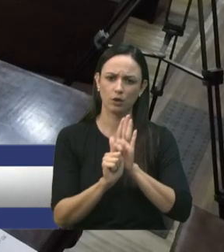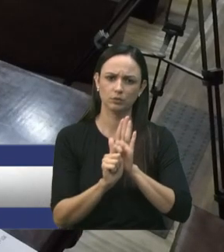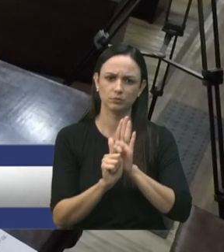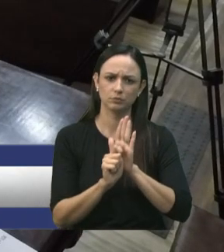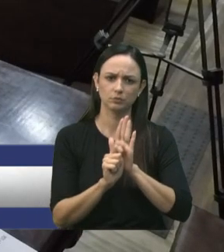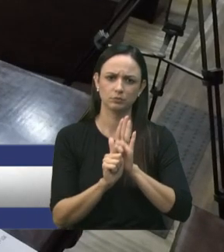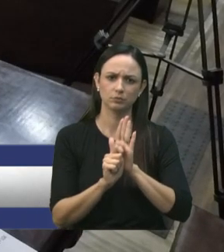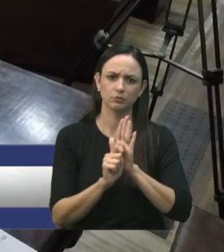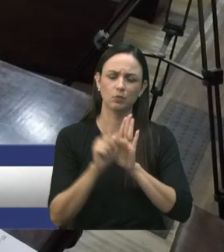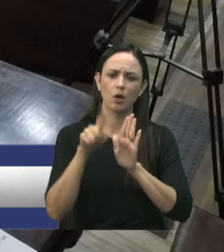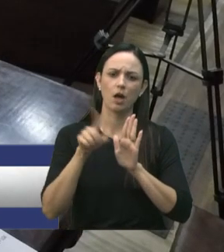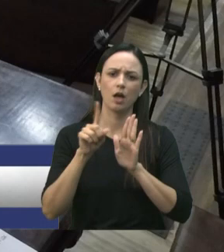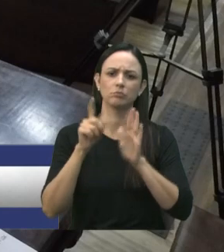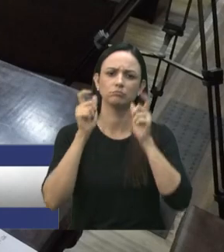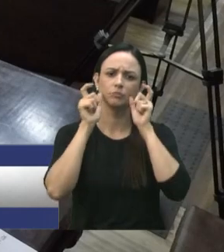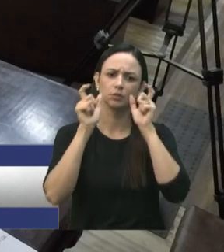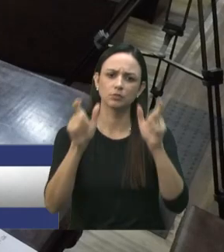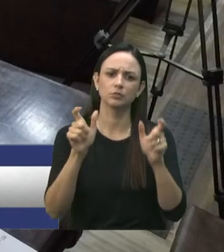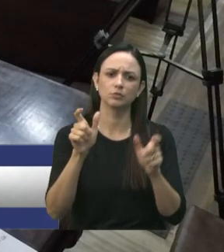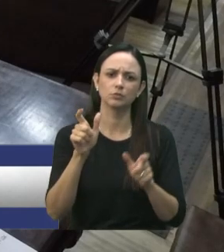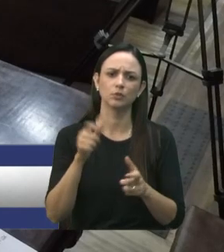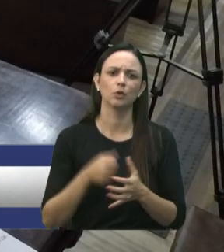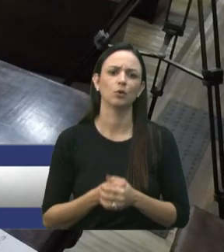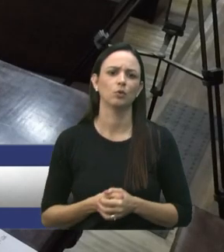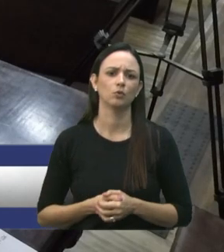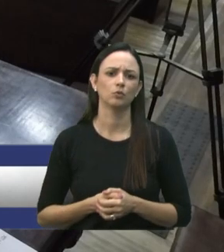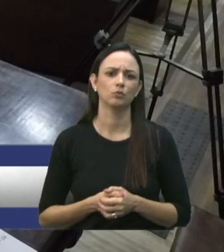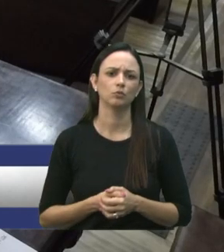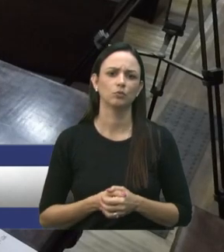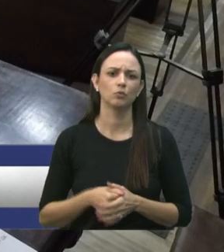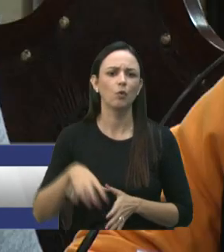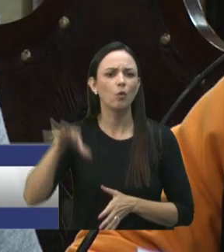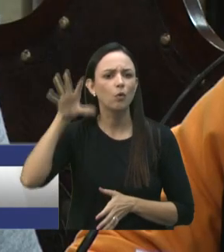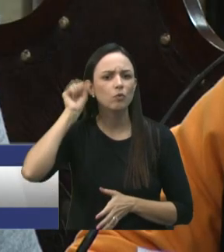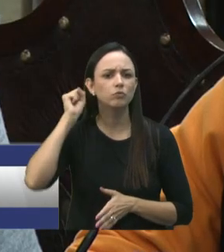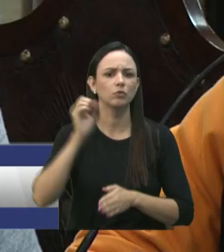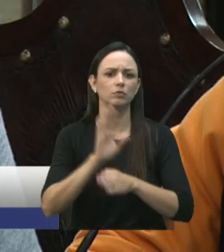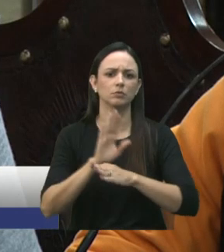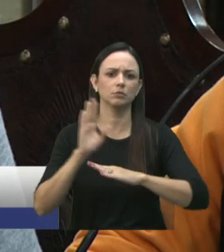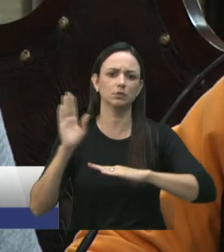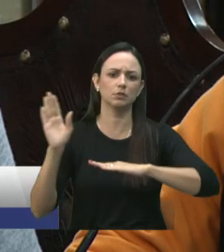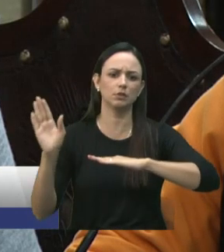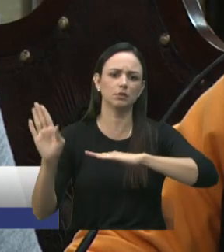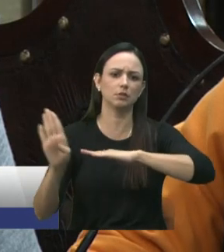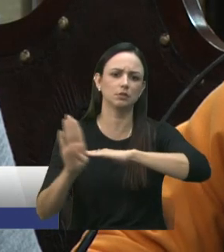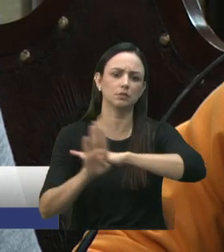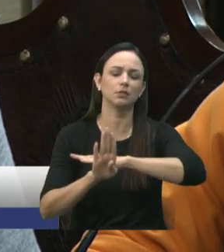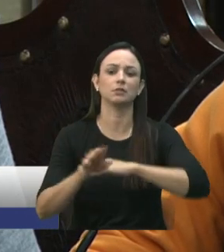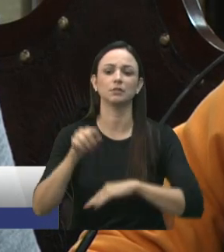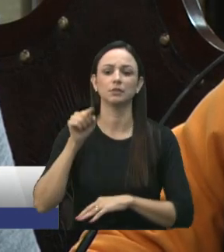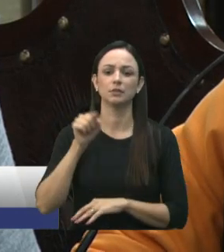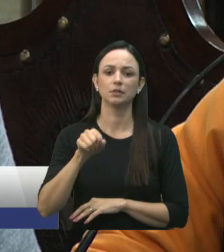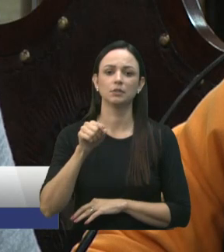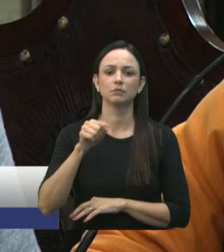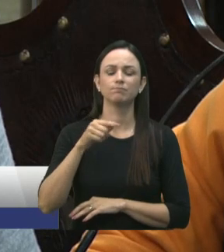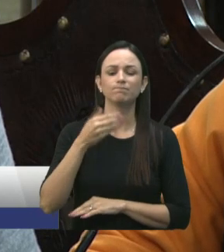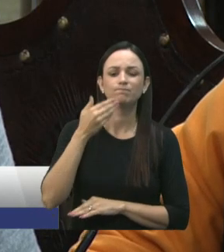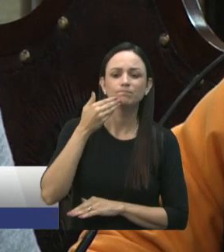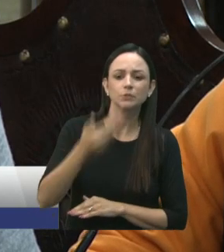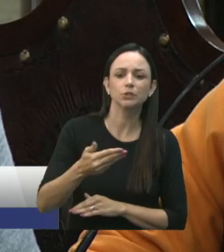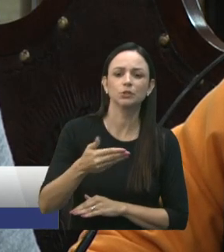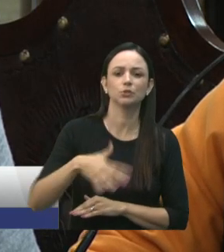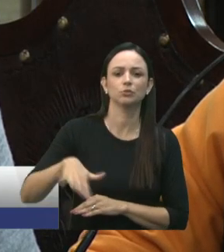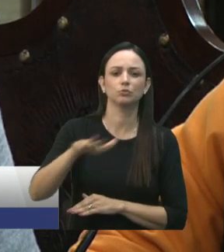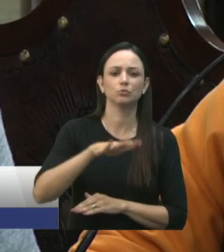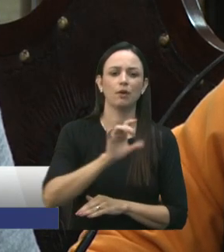é interessante ou não é pertinente ouvir o pessoal, os bairros, ouvir os anseios do pessoal